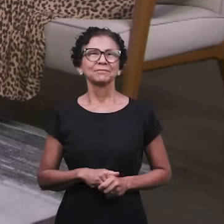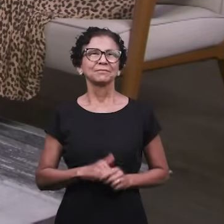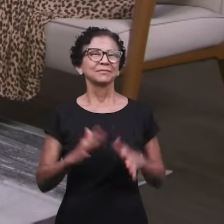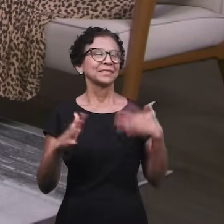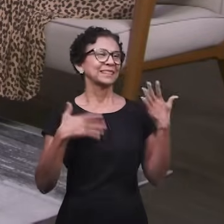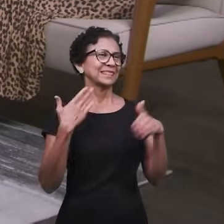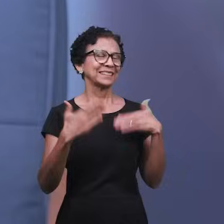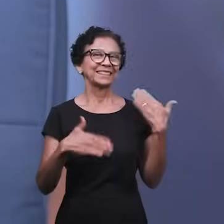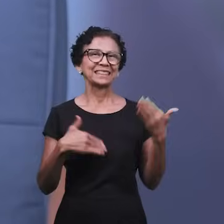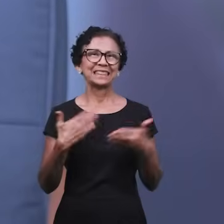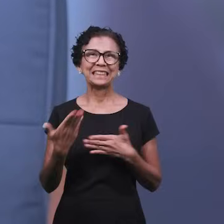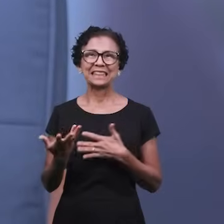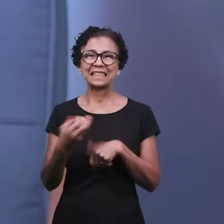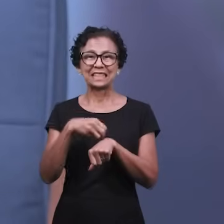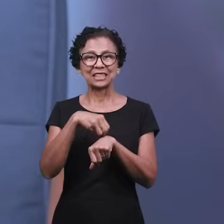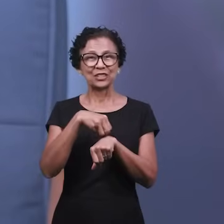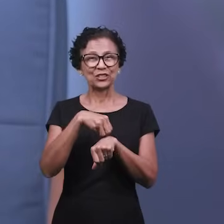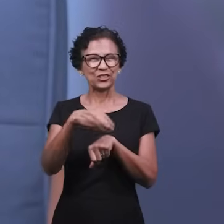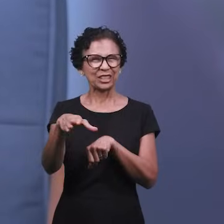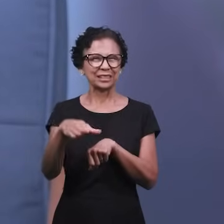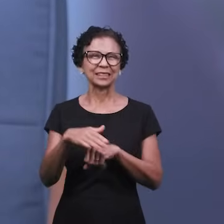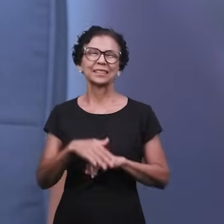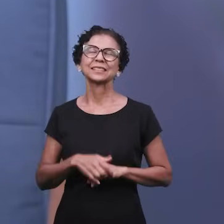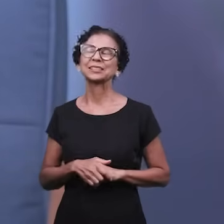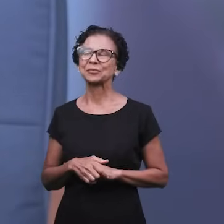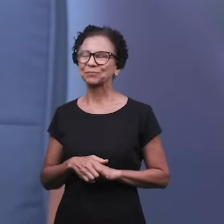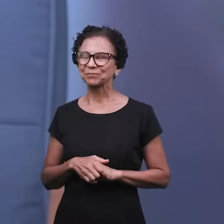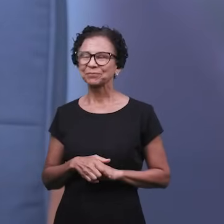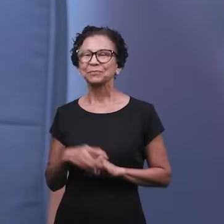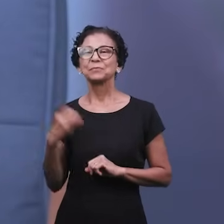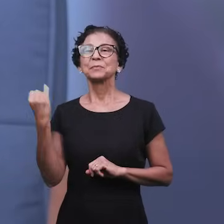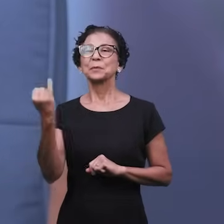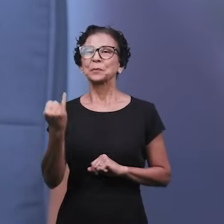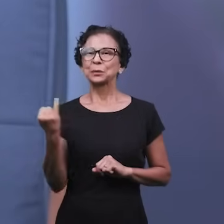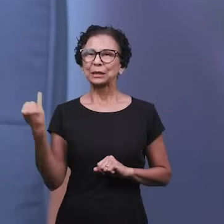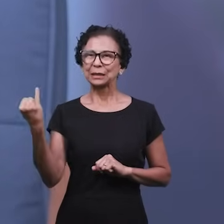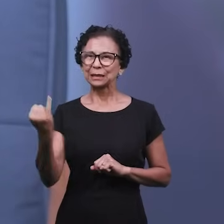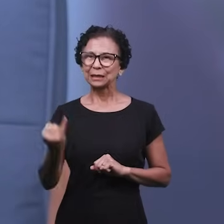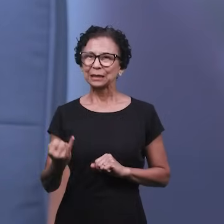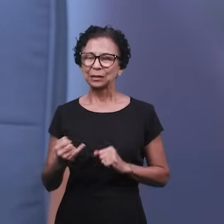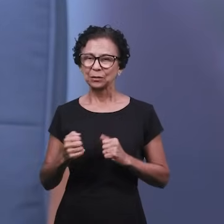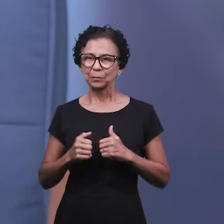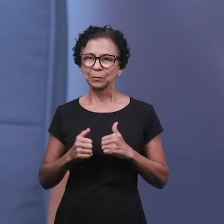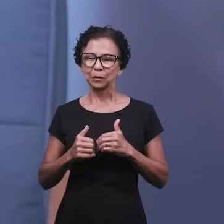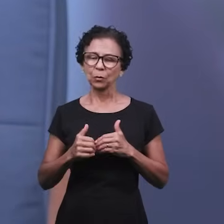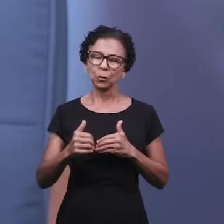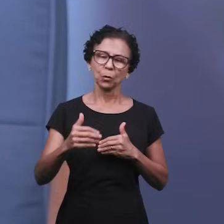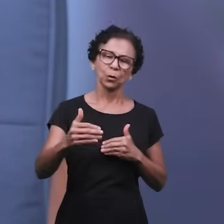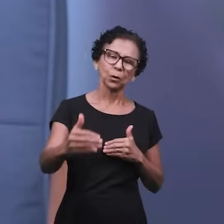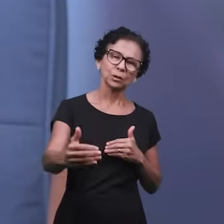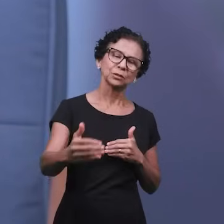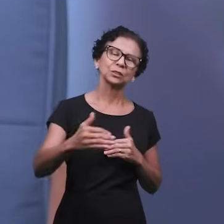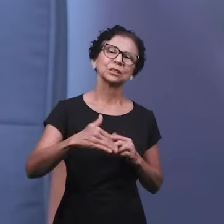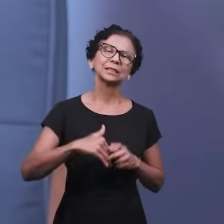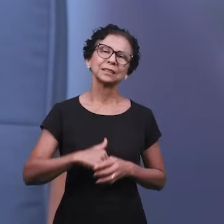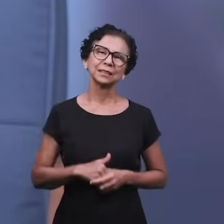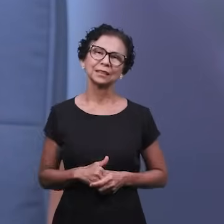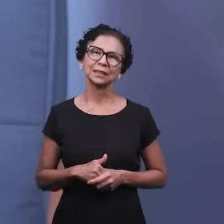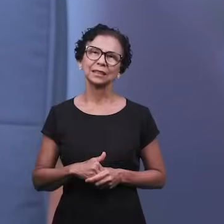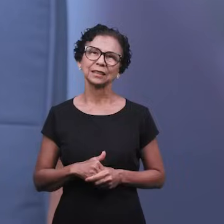alegria, uma maravilha essas dicas preciosas para a criação dessa rotina colaborativa. E nós sempre dizemos